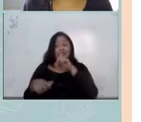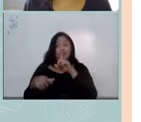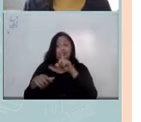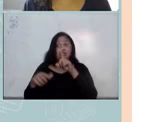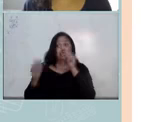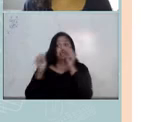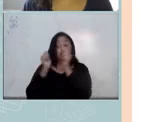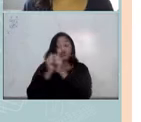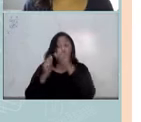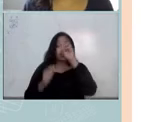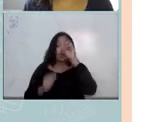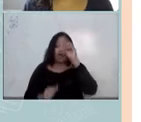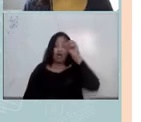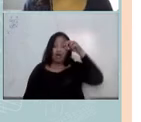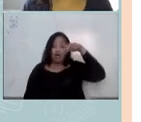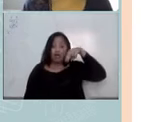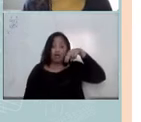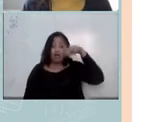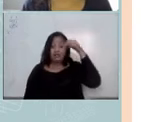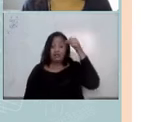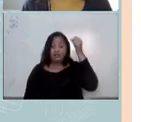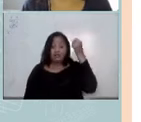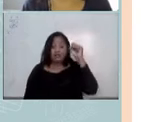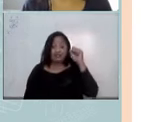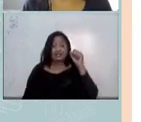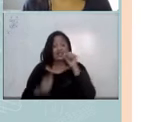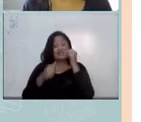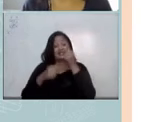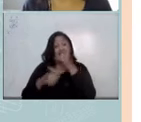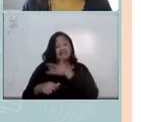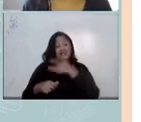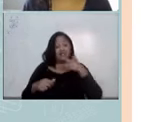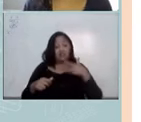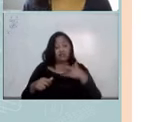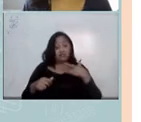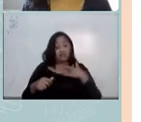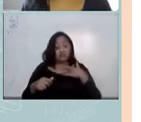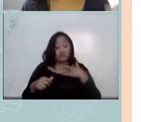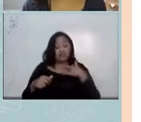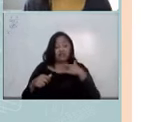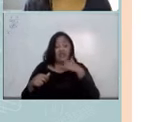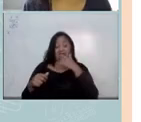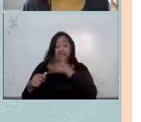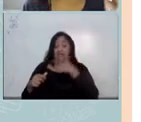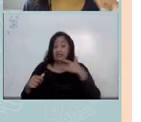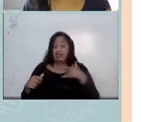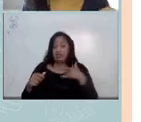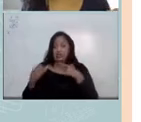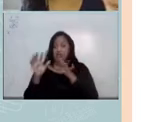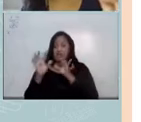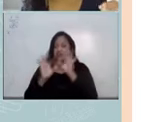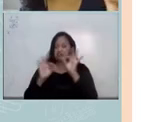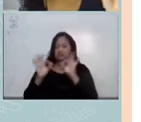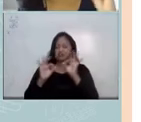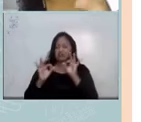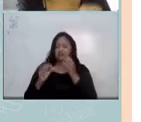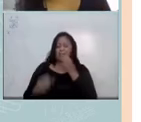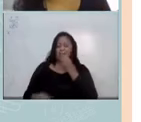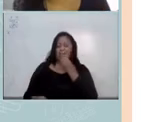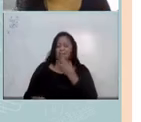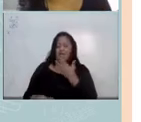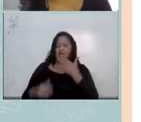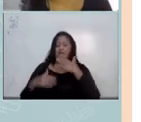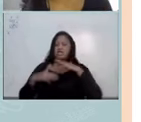gente tem hoje que a saúde, ela é uma situação de perfeito bem-estar físico, mental e